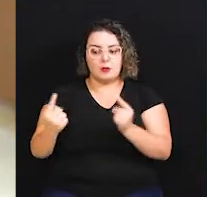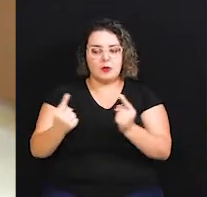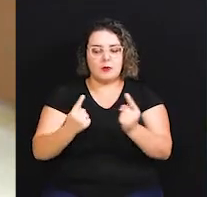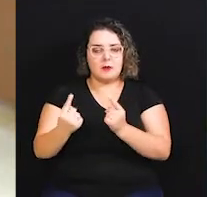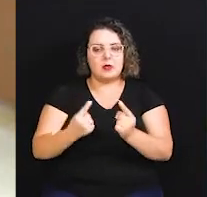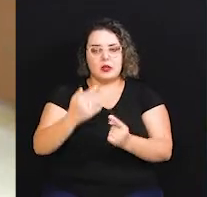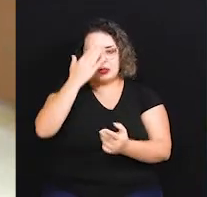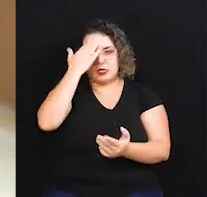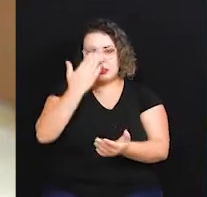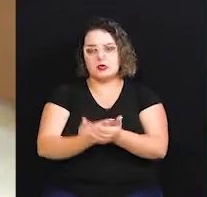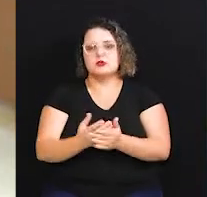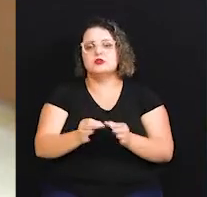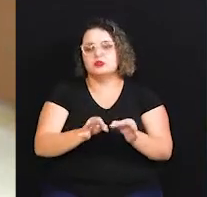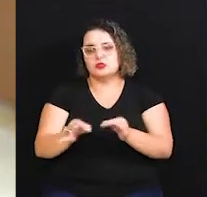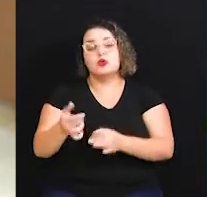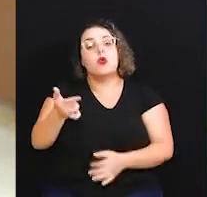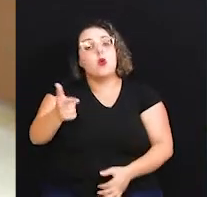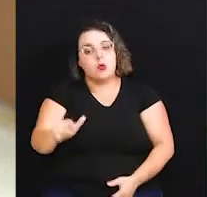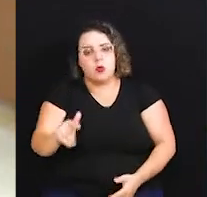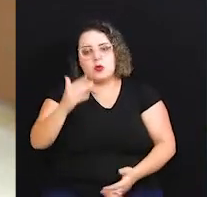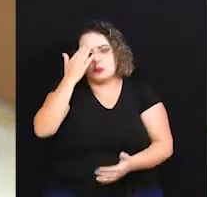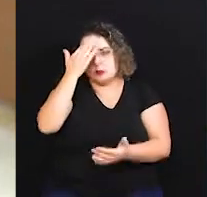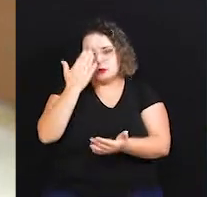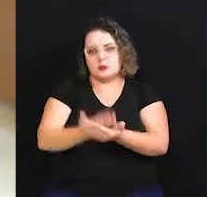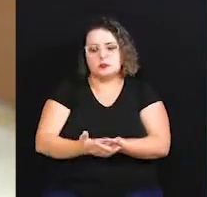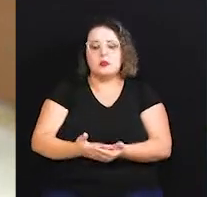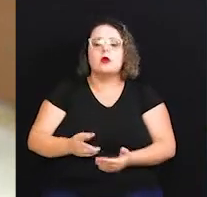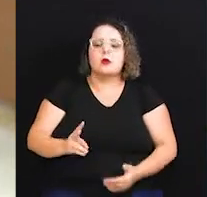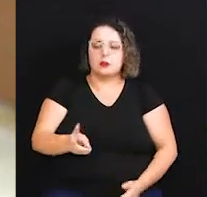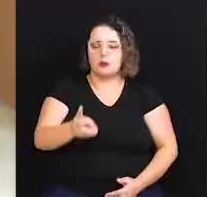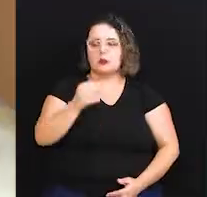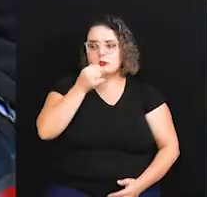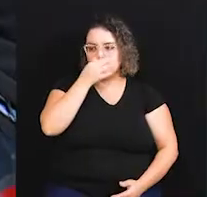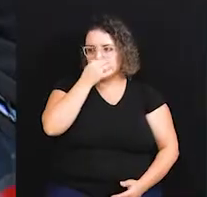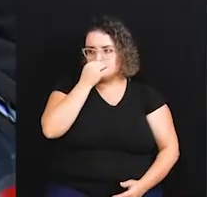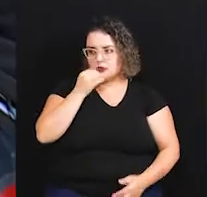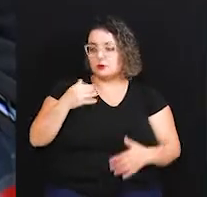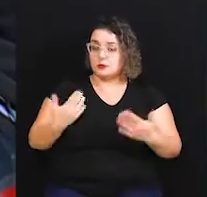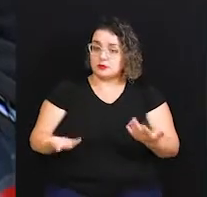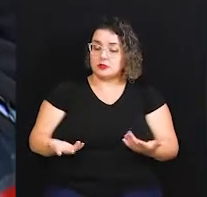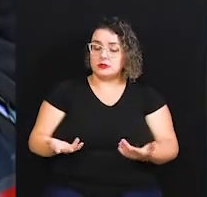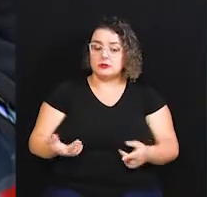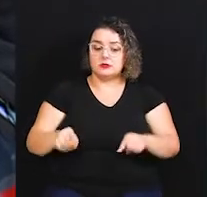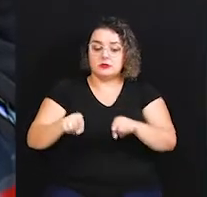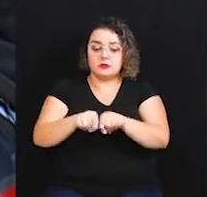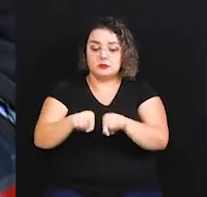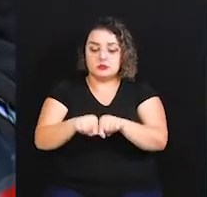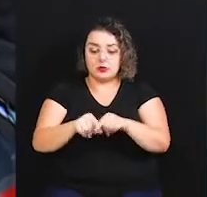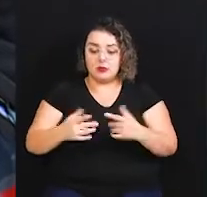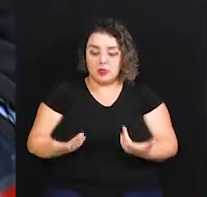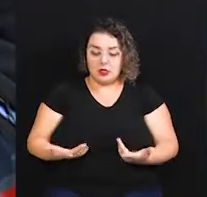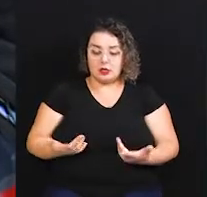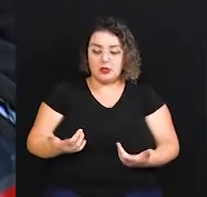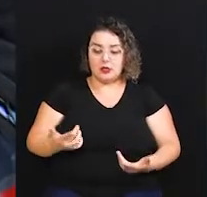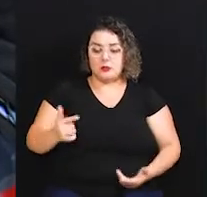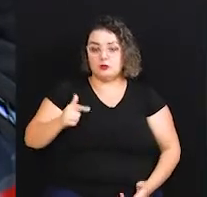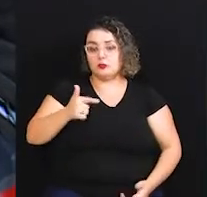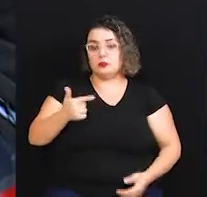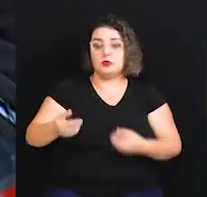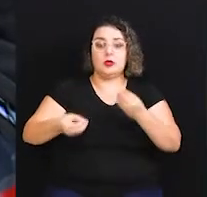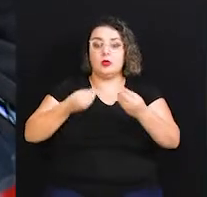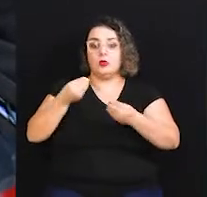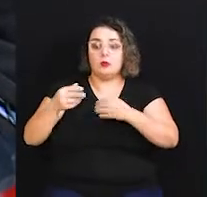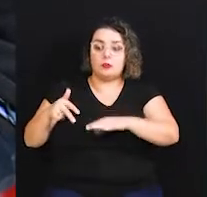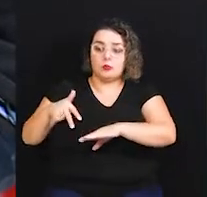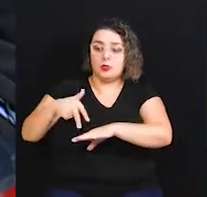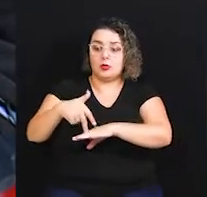acreditaram no projeto e acreditam e tocam até hoje, né? mas também não pode tirar o